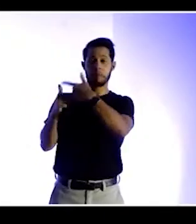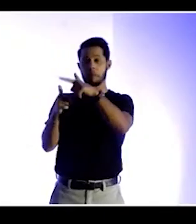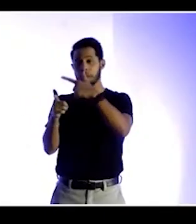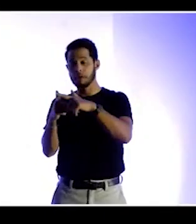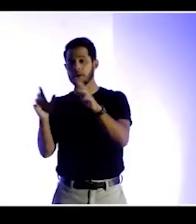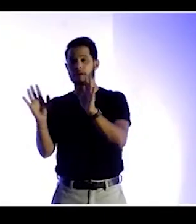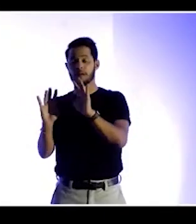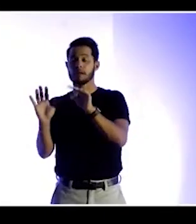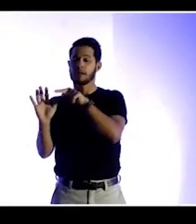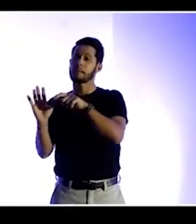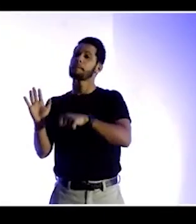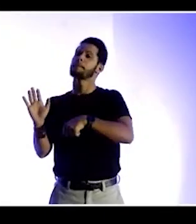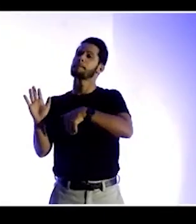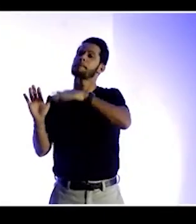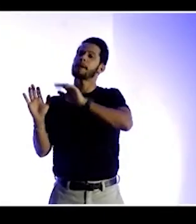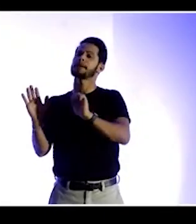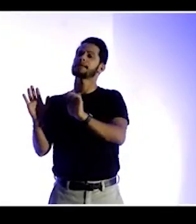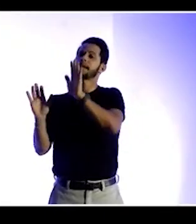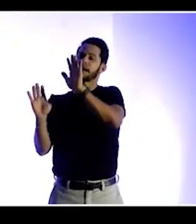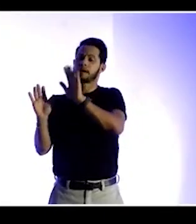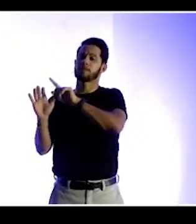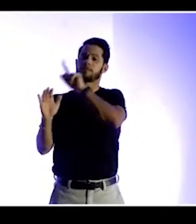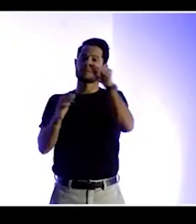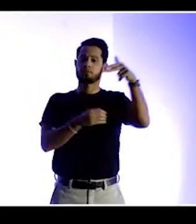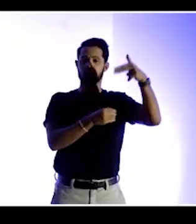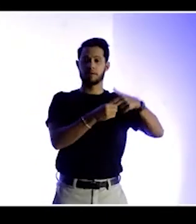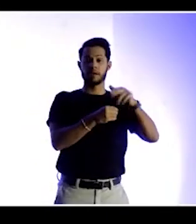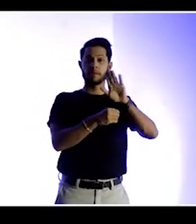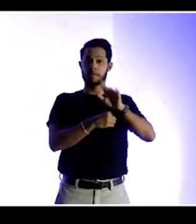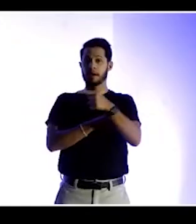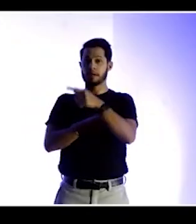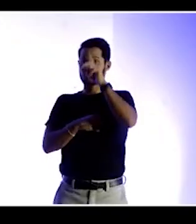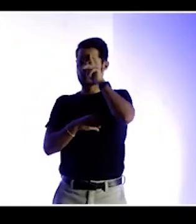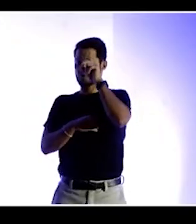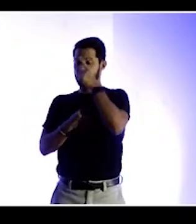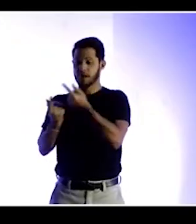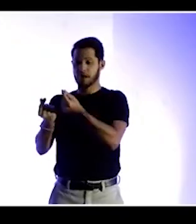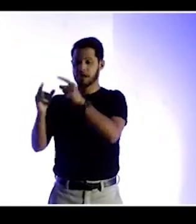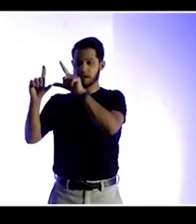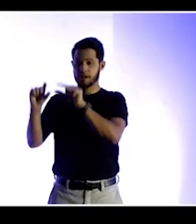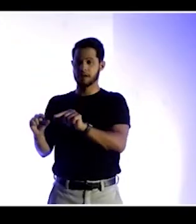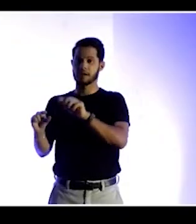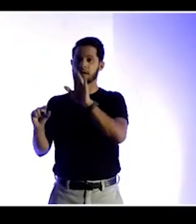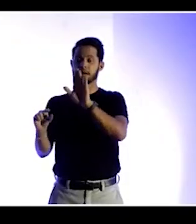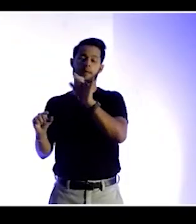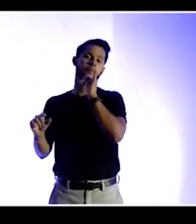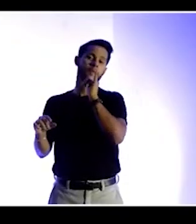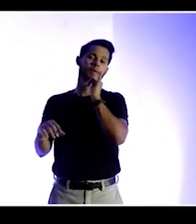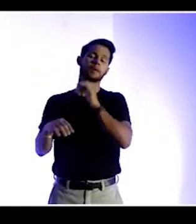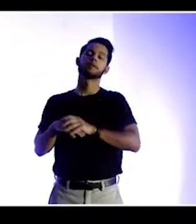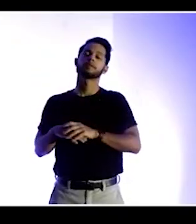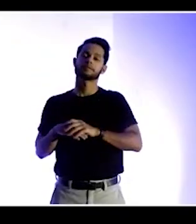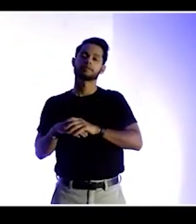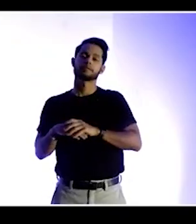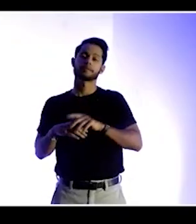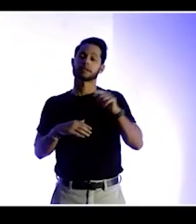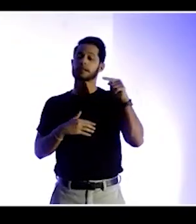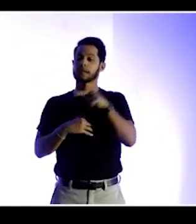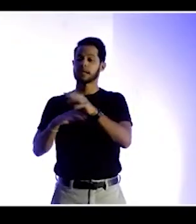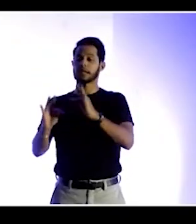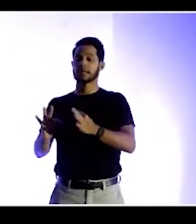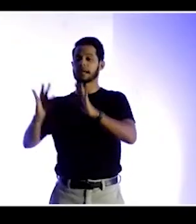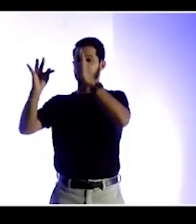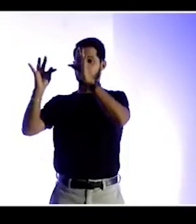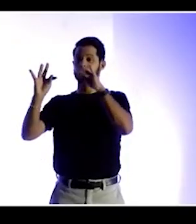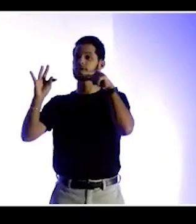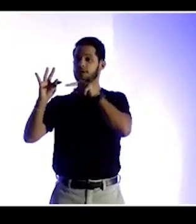ainda é um pouco mais caro que o carro a gasolina, mas está ficando cada vez mais barato. Mas a questão é que, na medida em que essa tecnologia é mais e